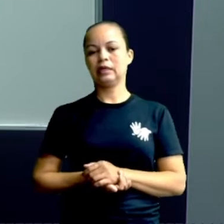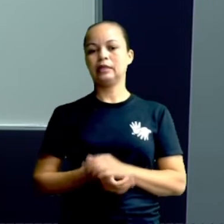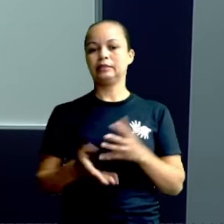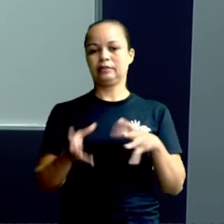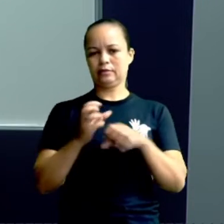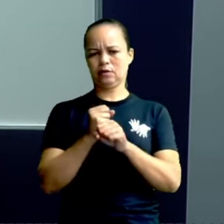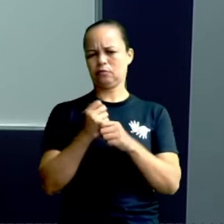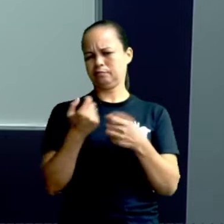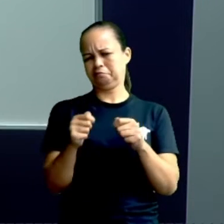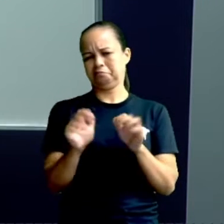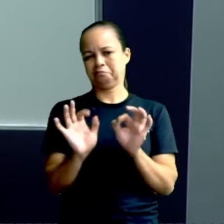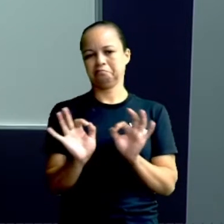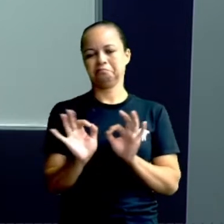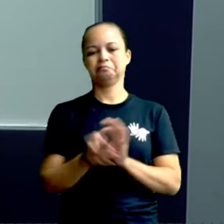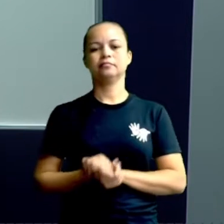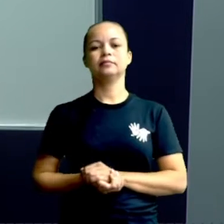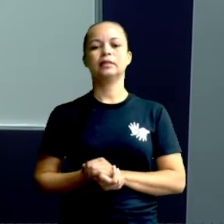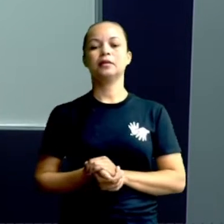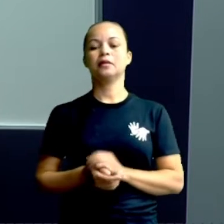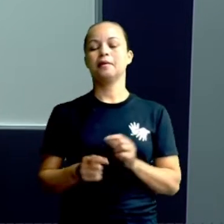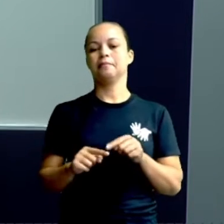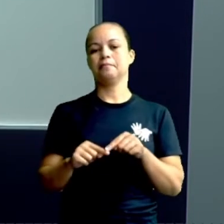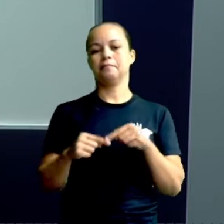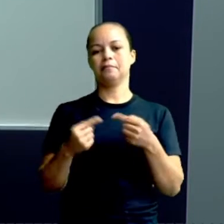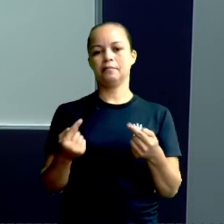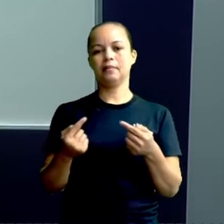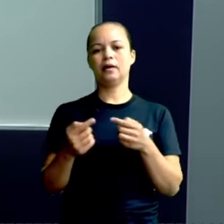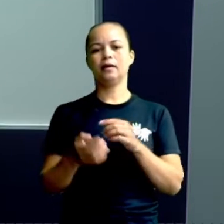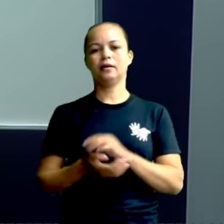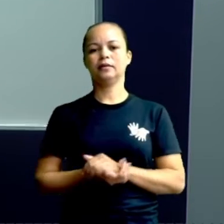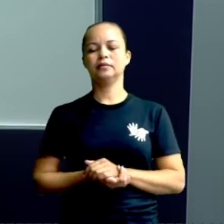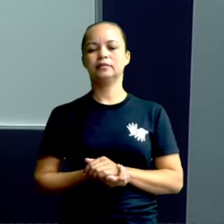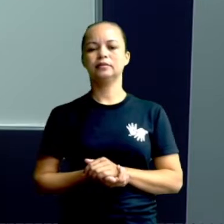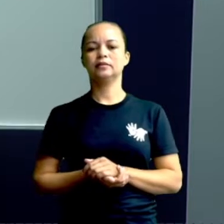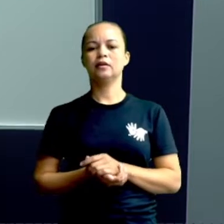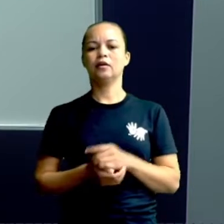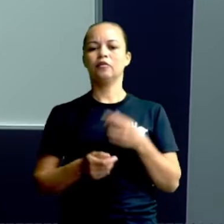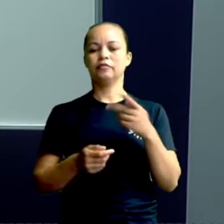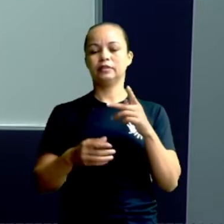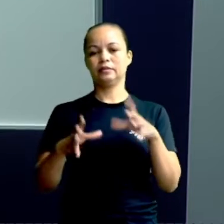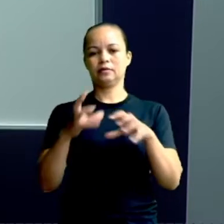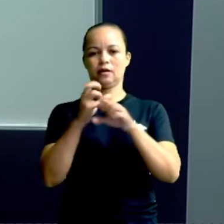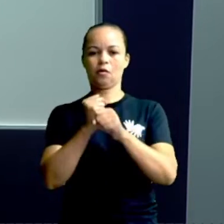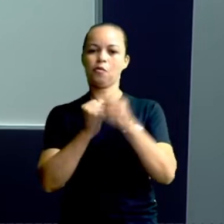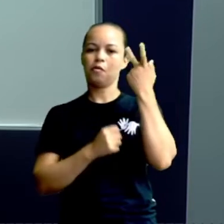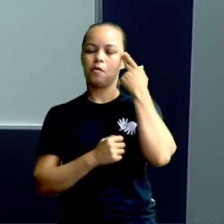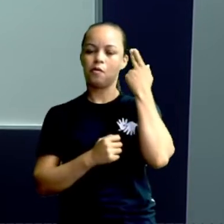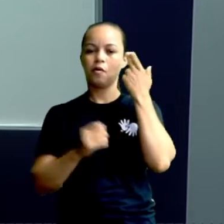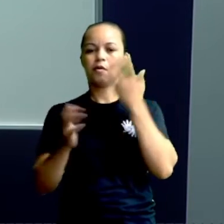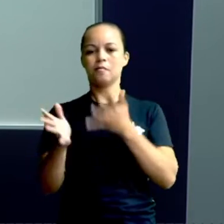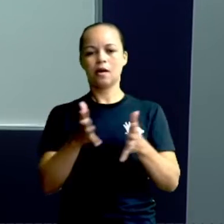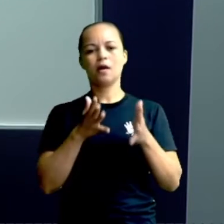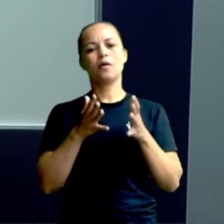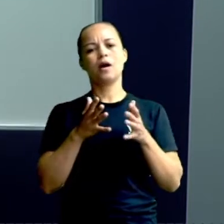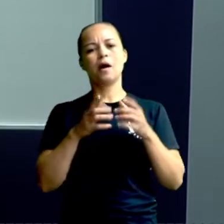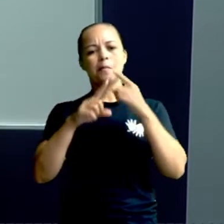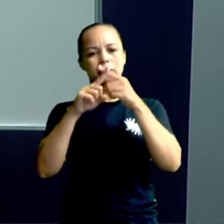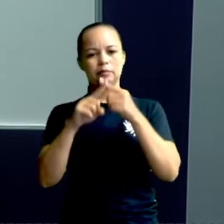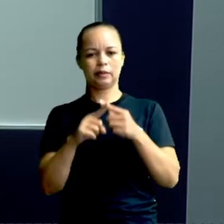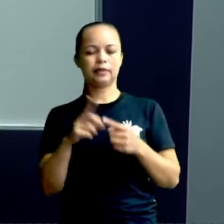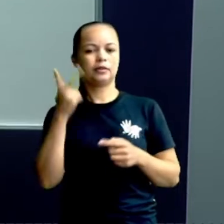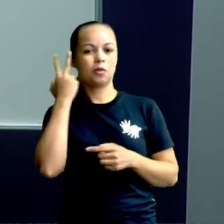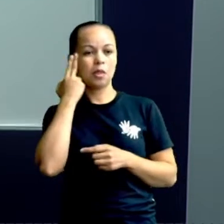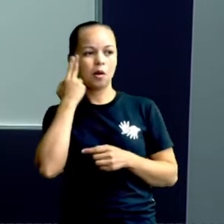fazer cálculo. Mas fizemos aqui o cálculo normal, a multiplicação normal,